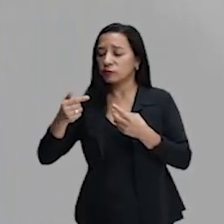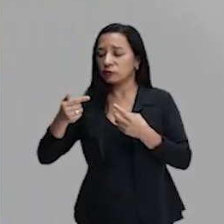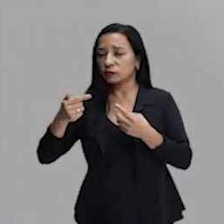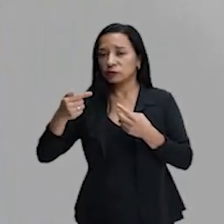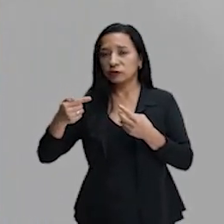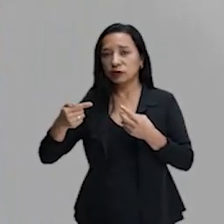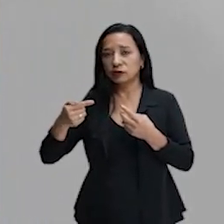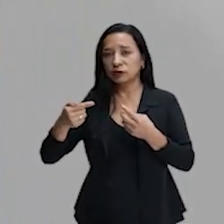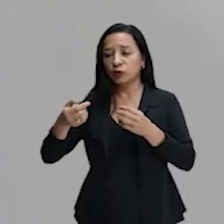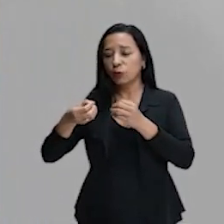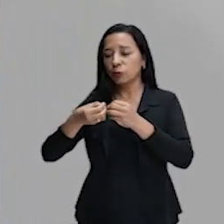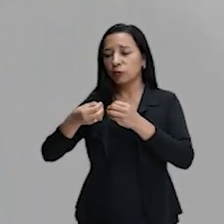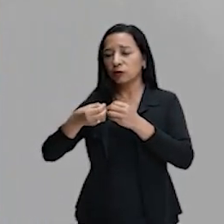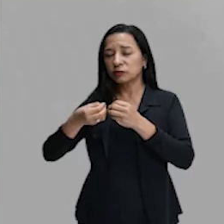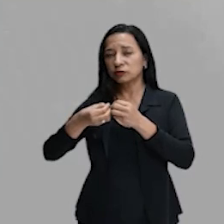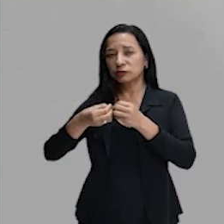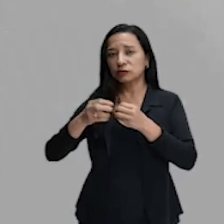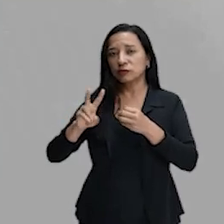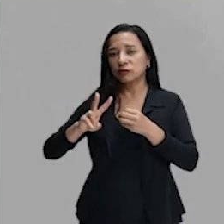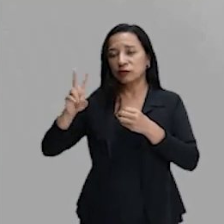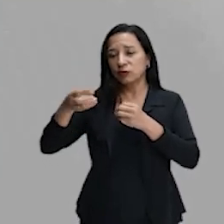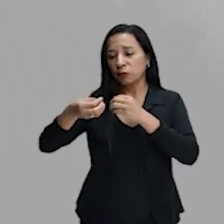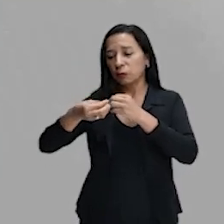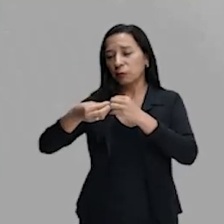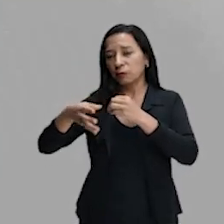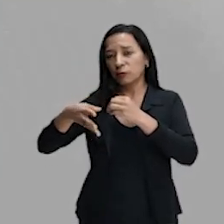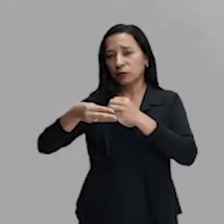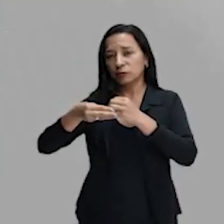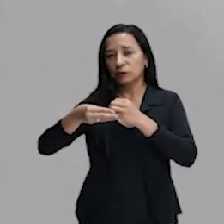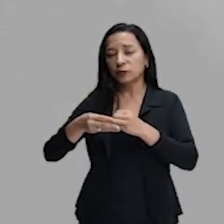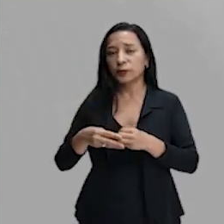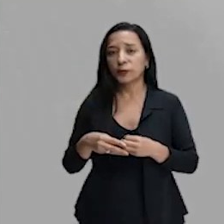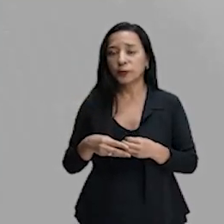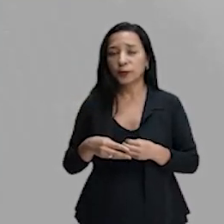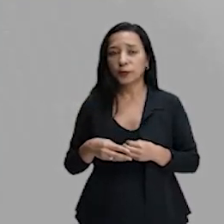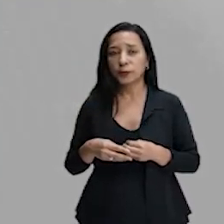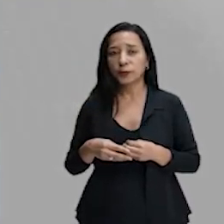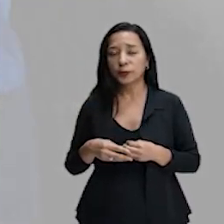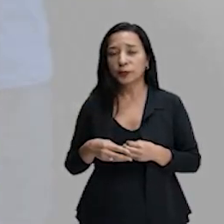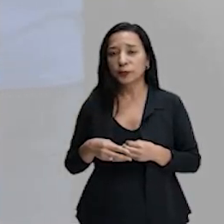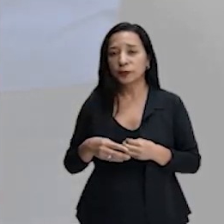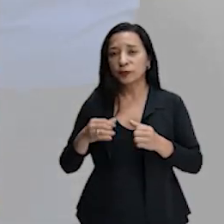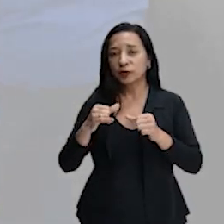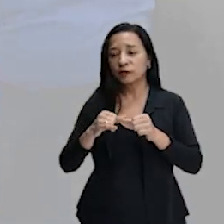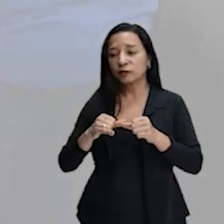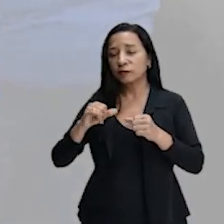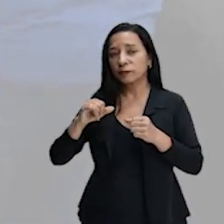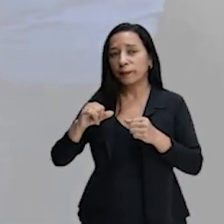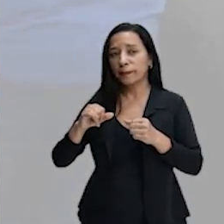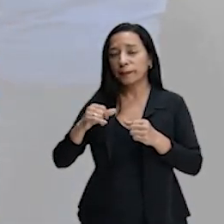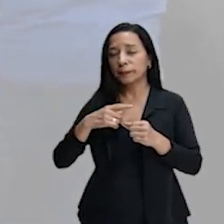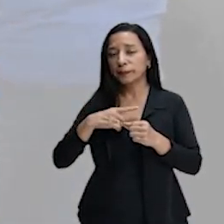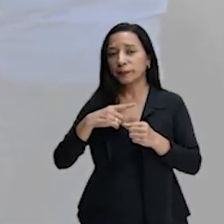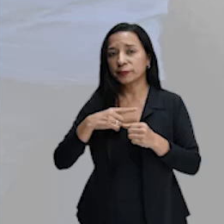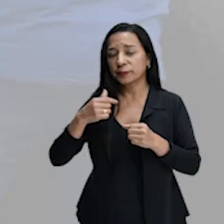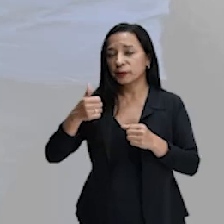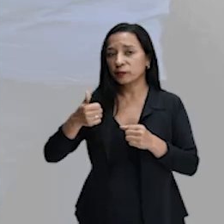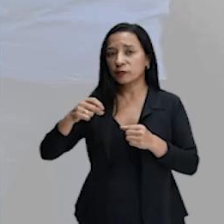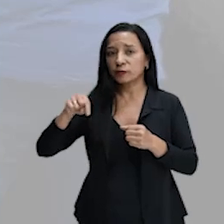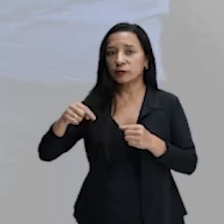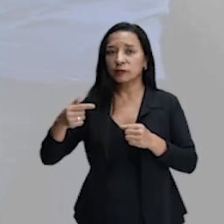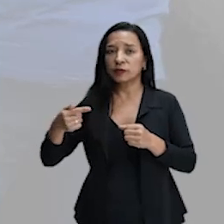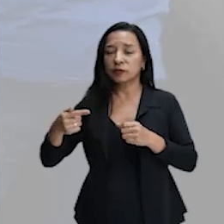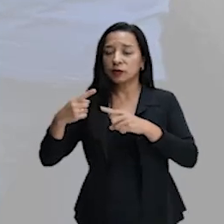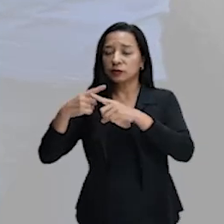Dá um valor aproximado para ele que √3 é um valor irracional né então fica 1,7 mado por